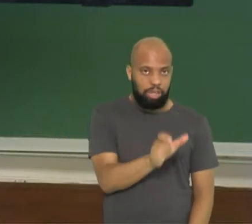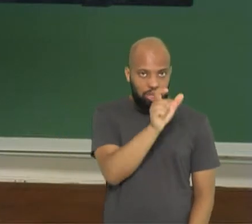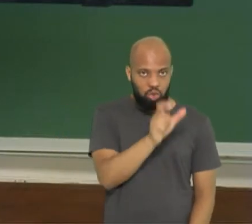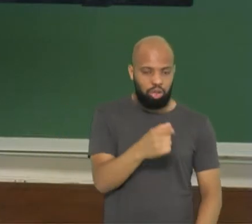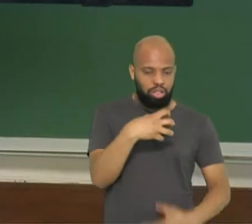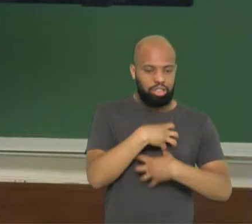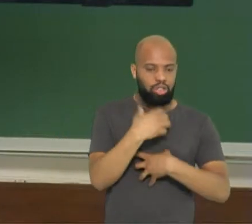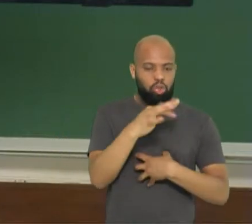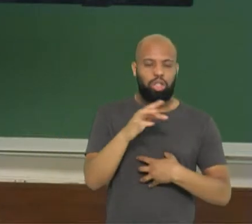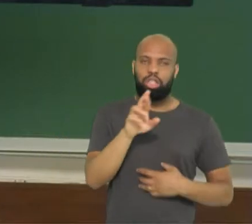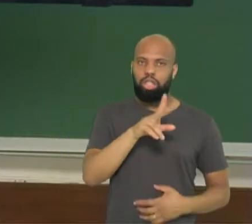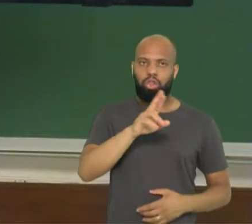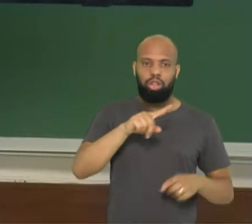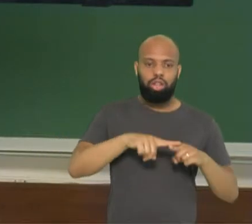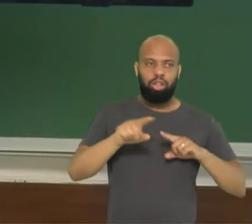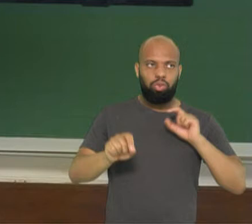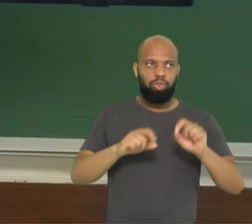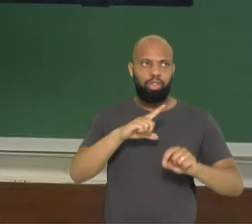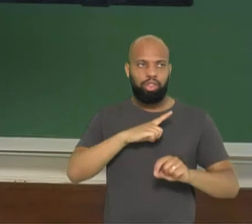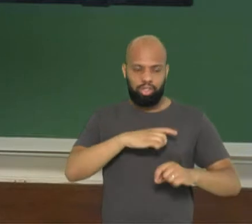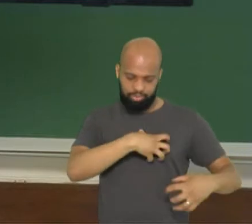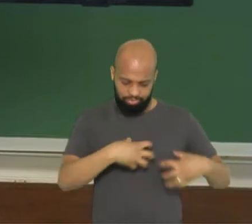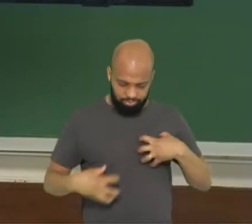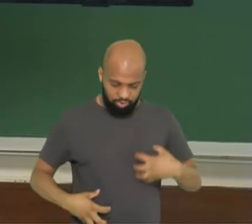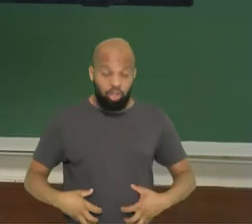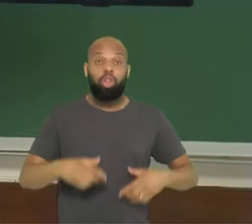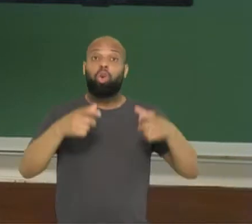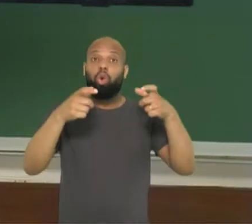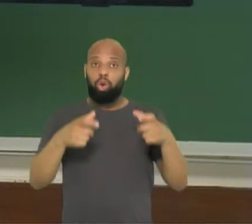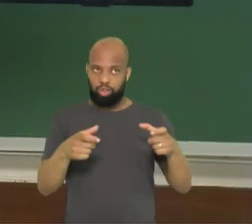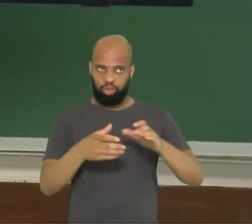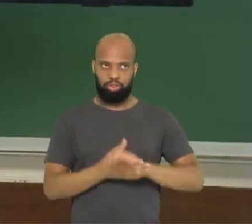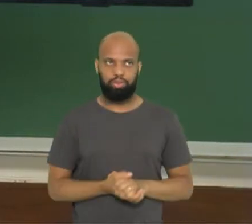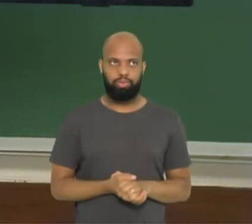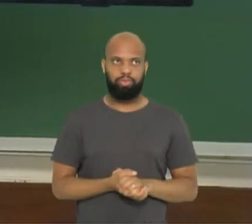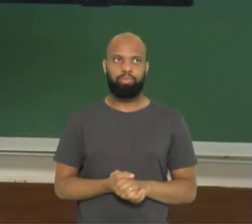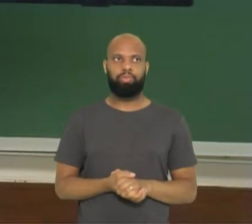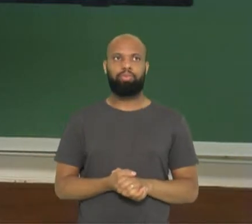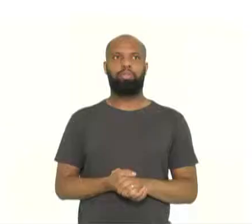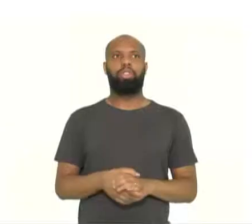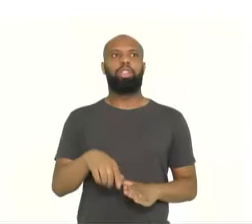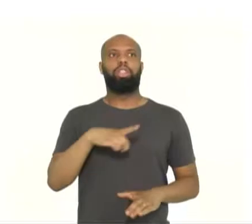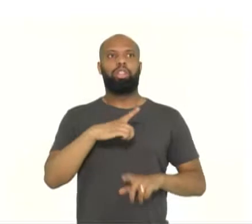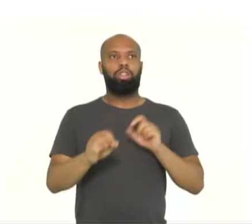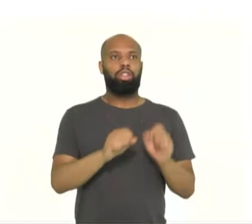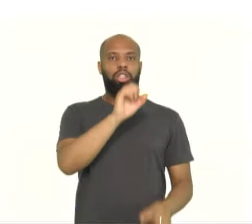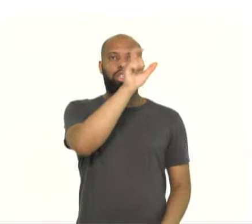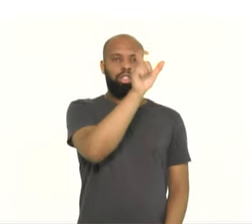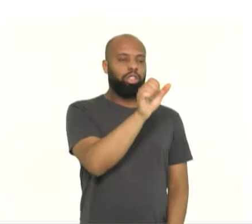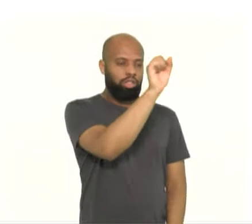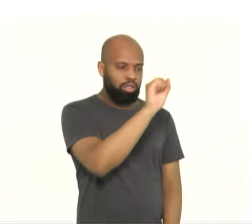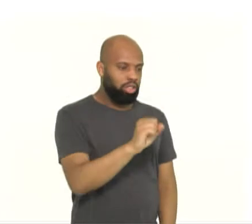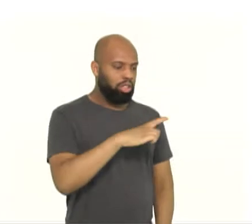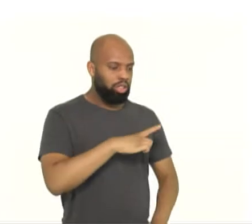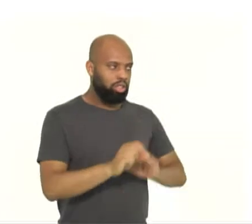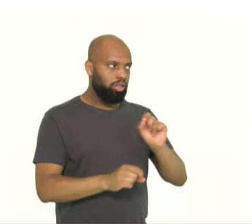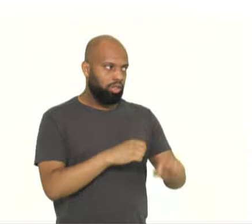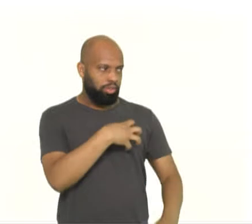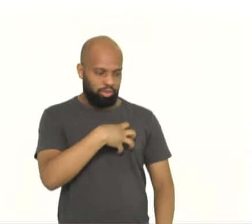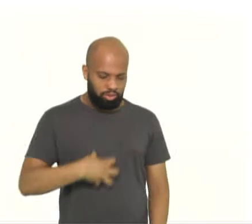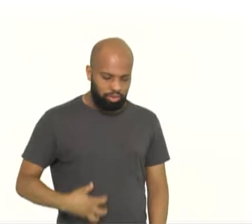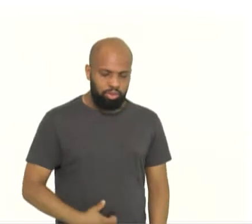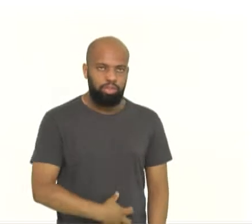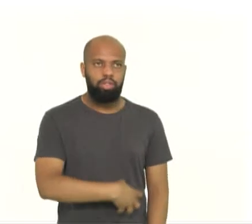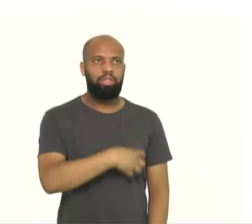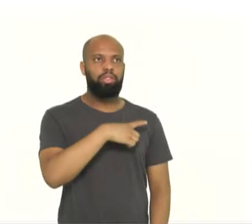está sentindo dor, mas é a parte do corpo que dói, tá? Então, o sujeito sempre é a parte do corpo